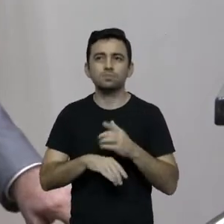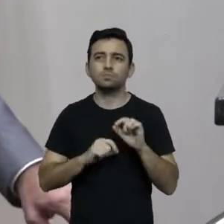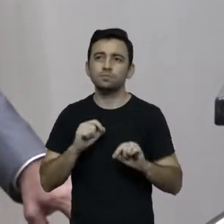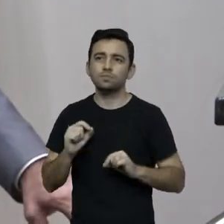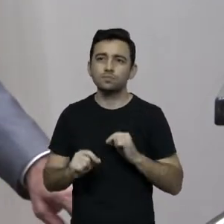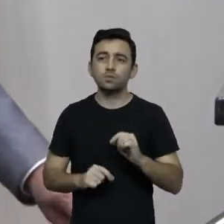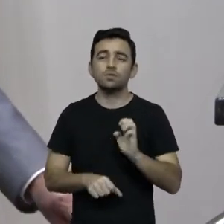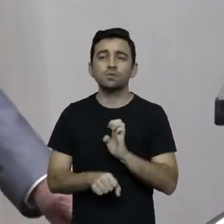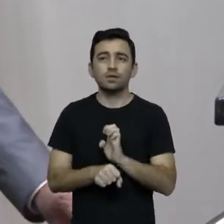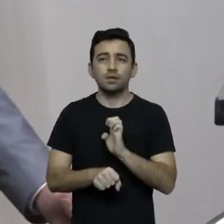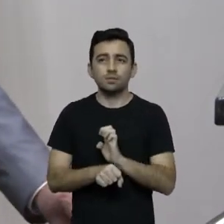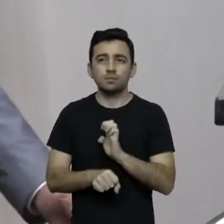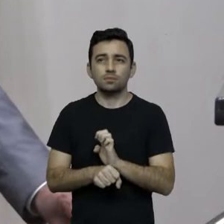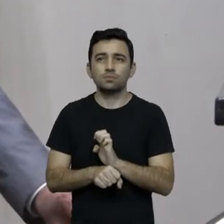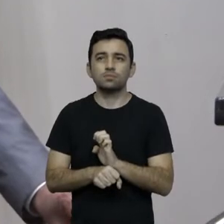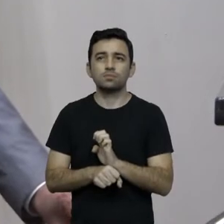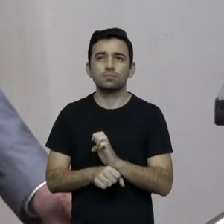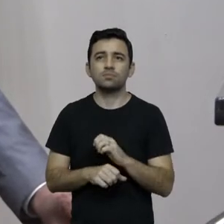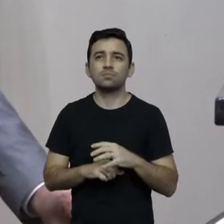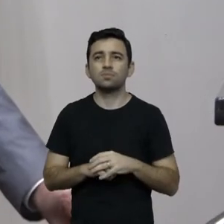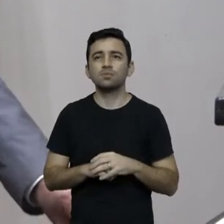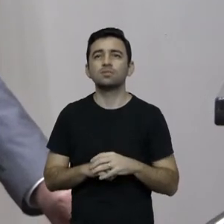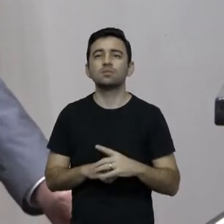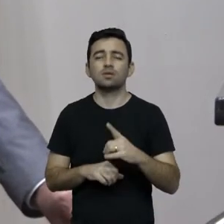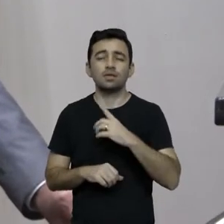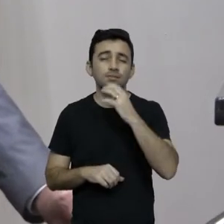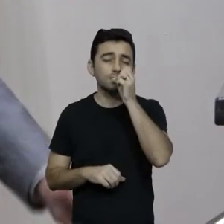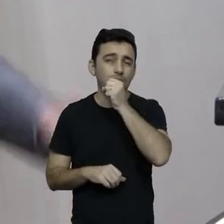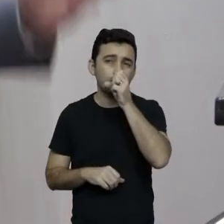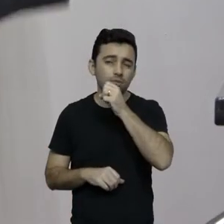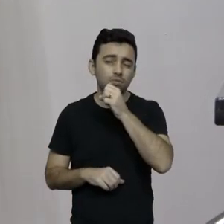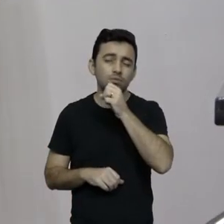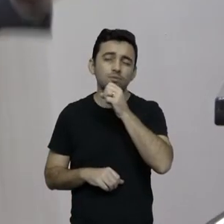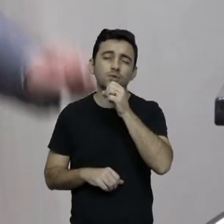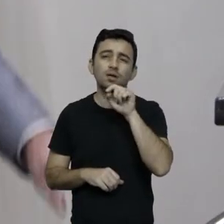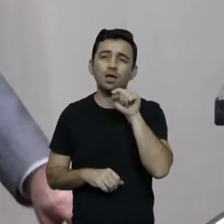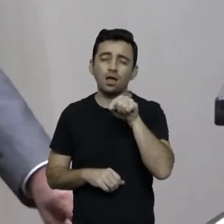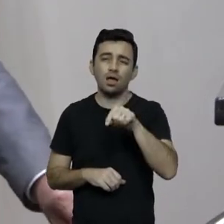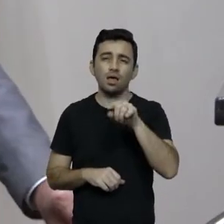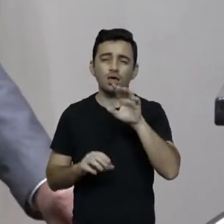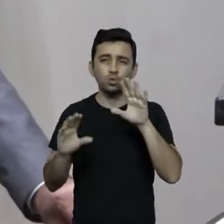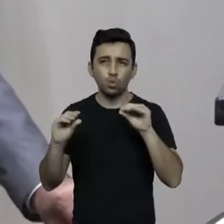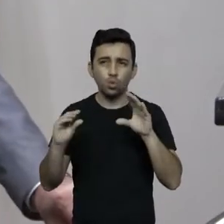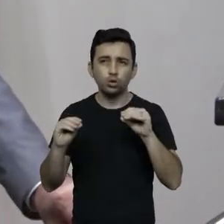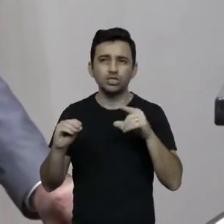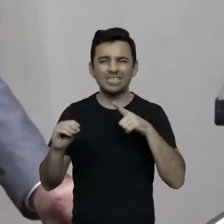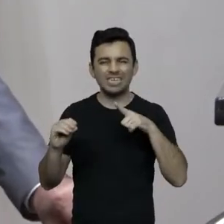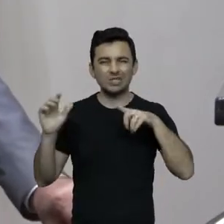do Estado nós estamos sábado à noite com aquela chuva